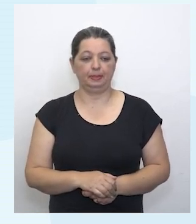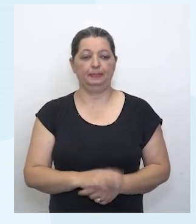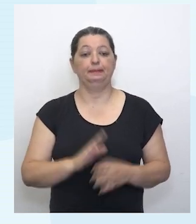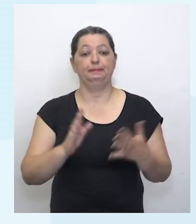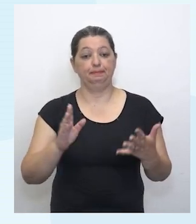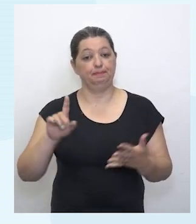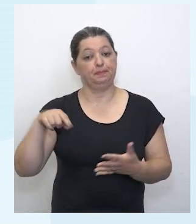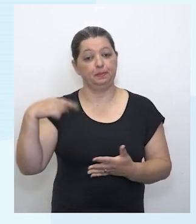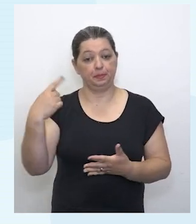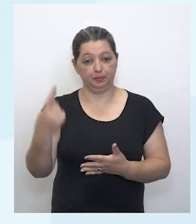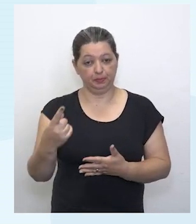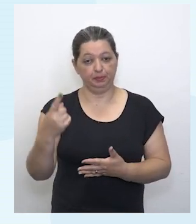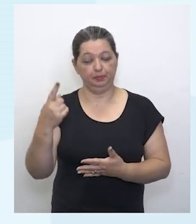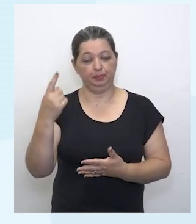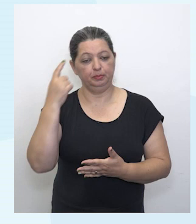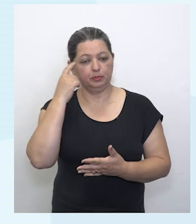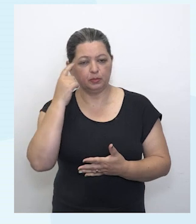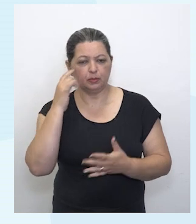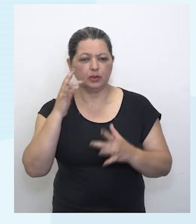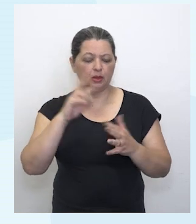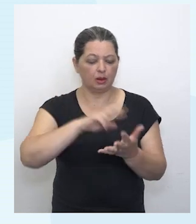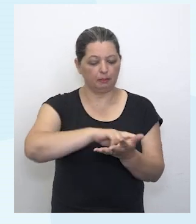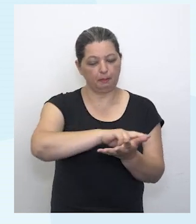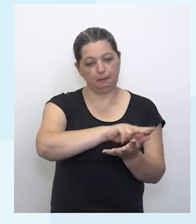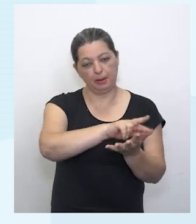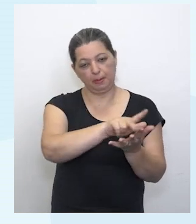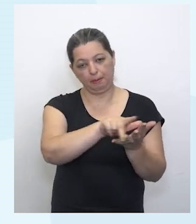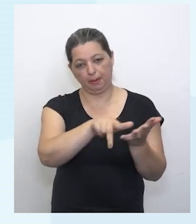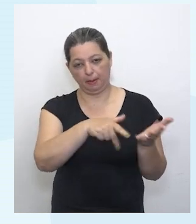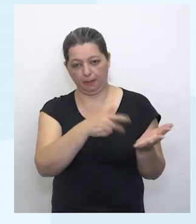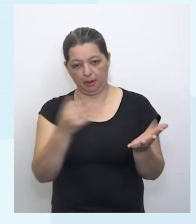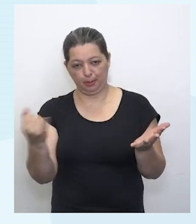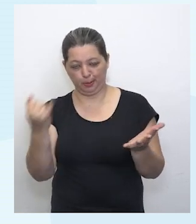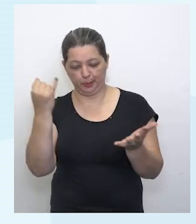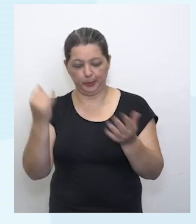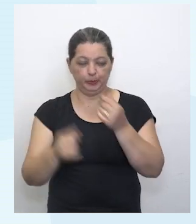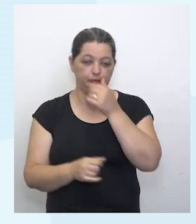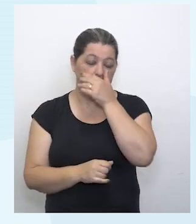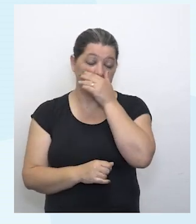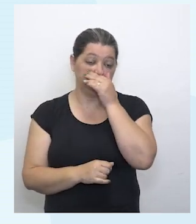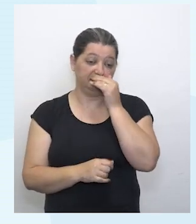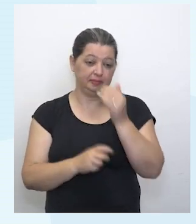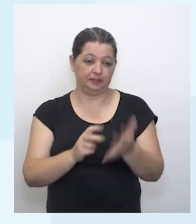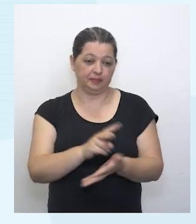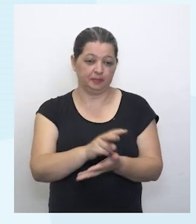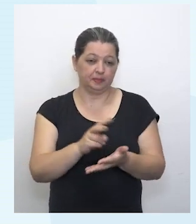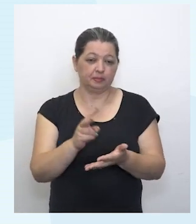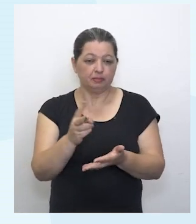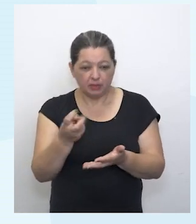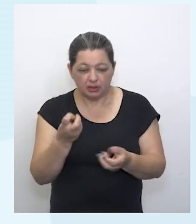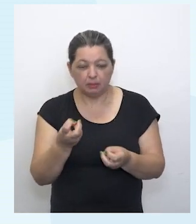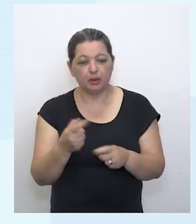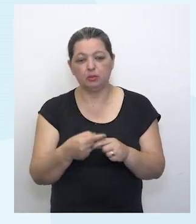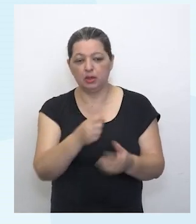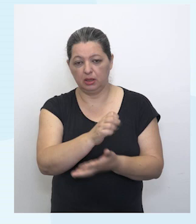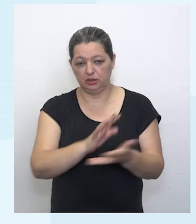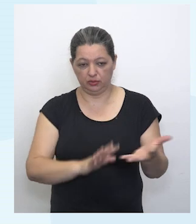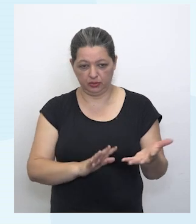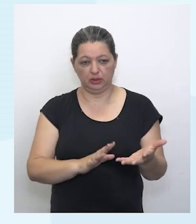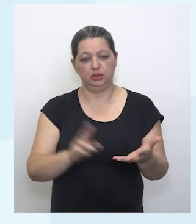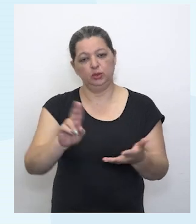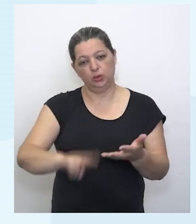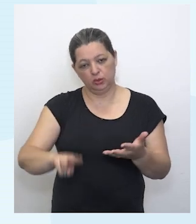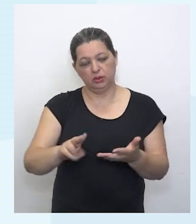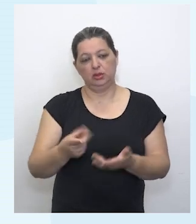depois da gente pensar em todos esses critérios importantes, nós podemos ver que nessa atividade vão ser explorados problemas utilizando o sistema